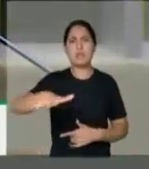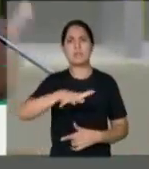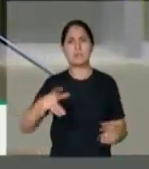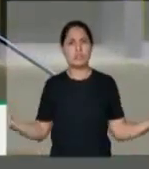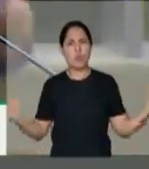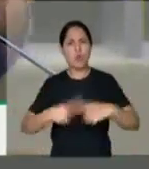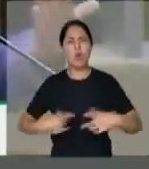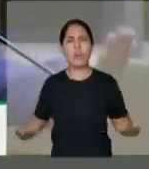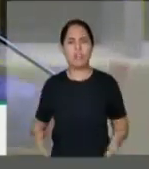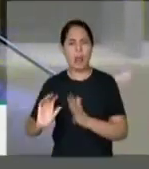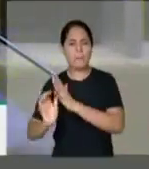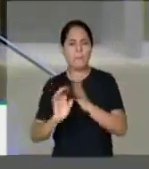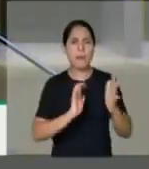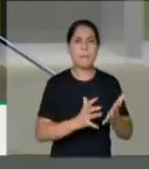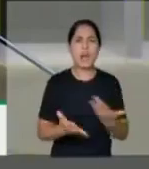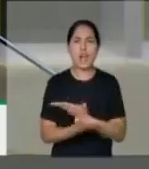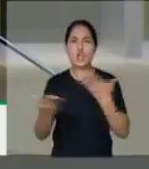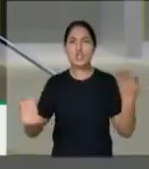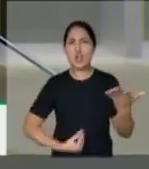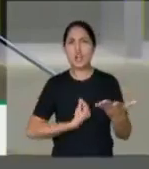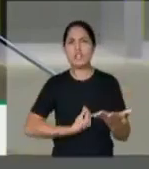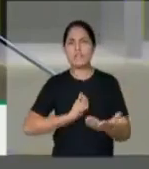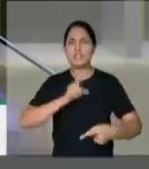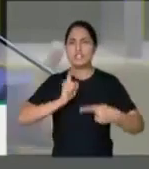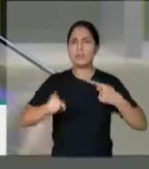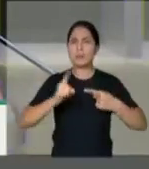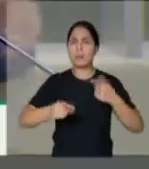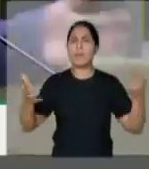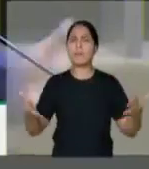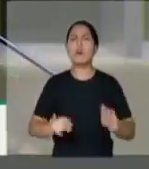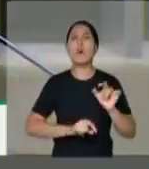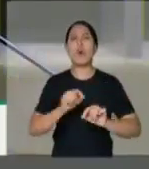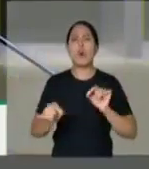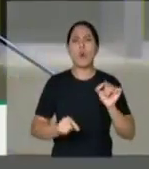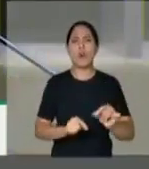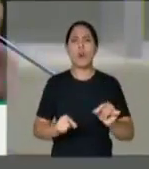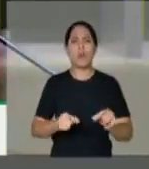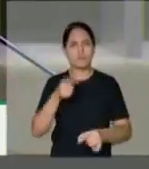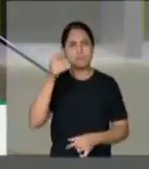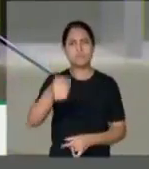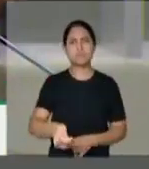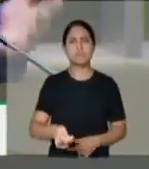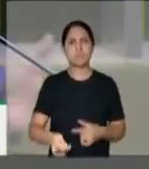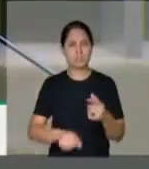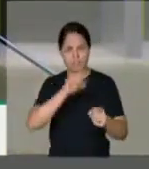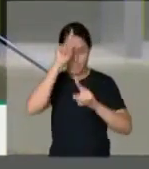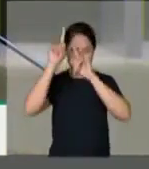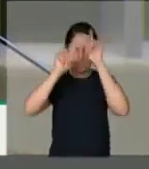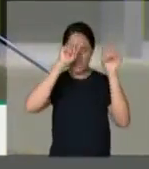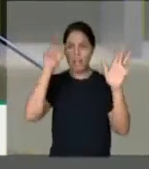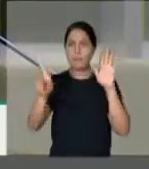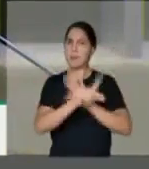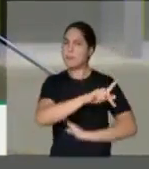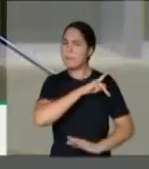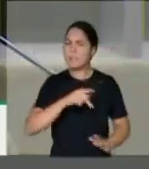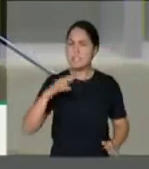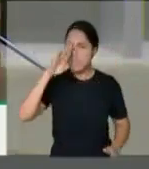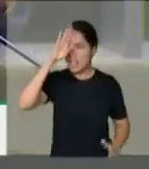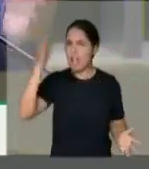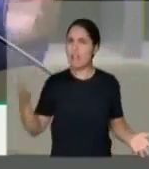oposição. Porque as crises que a gente vive hoje, elas são, em boa medida, criadas pelo próprio